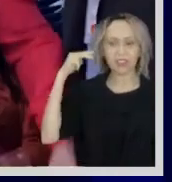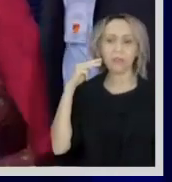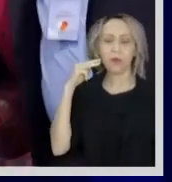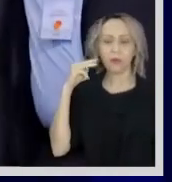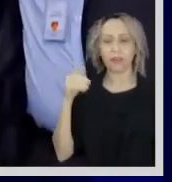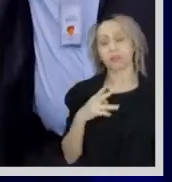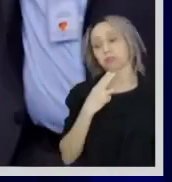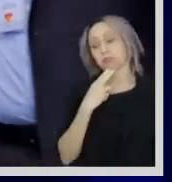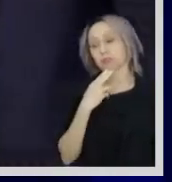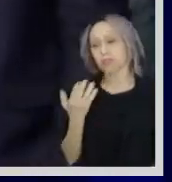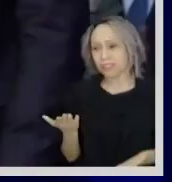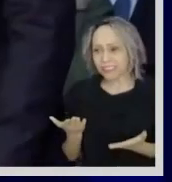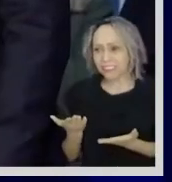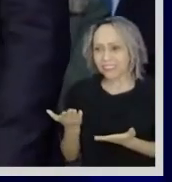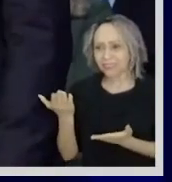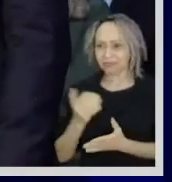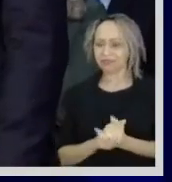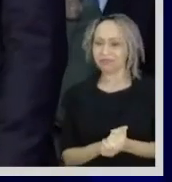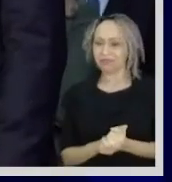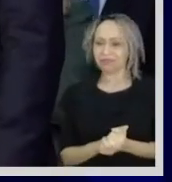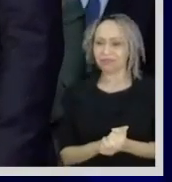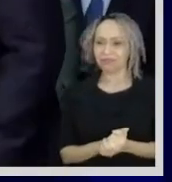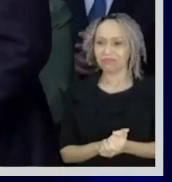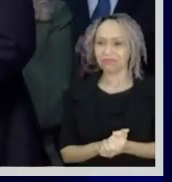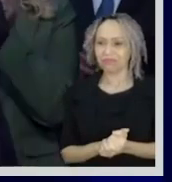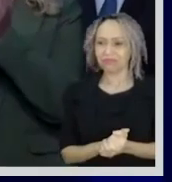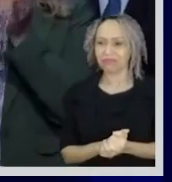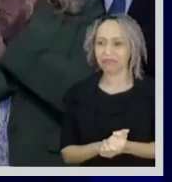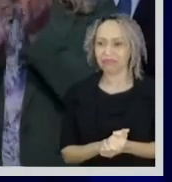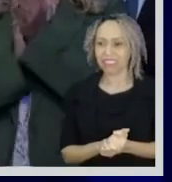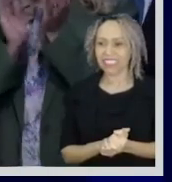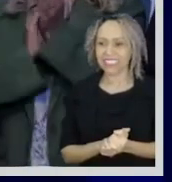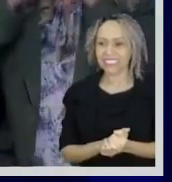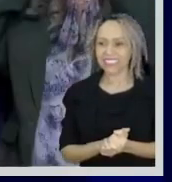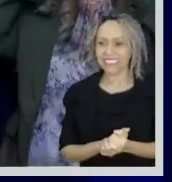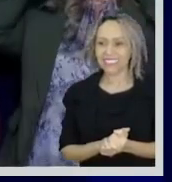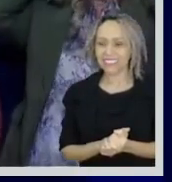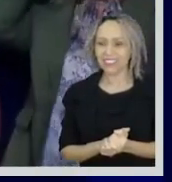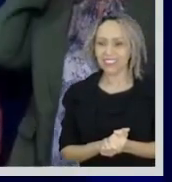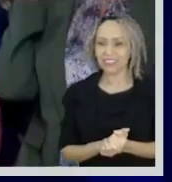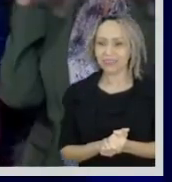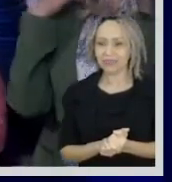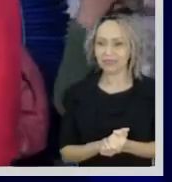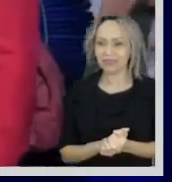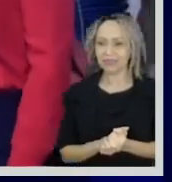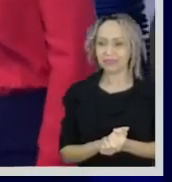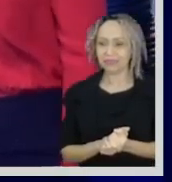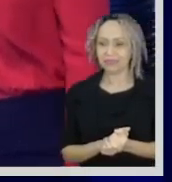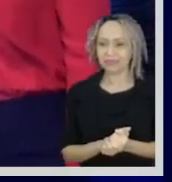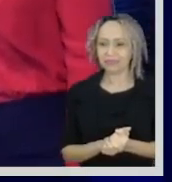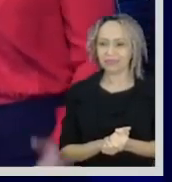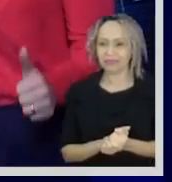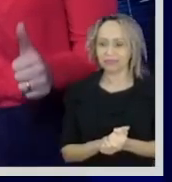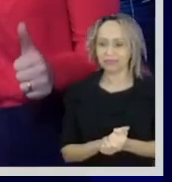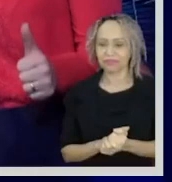o primeiro pedaço é, de fato, o pedaço mais político que você pode dar pra alguém. Se você quer ter amizade, você quer refazer alguma